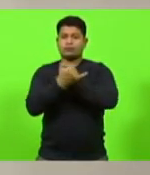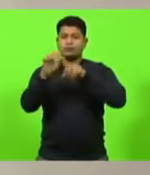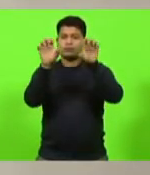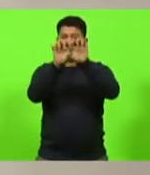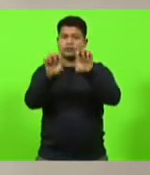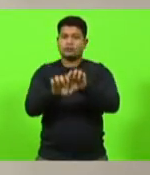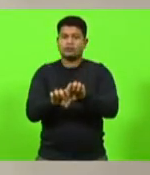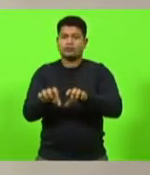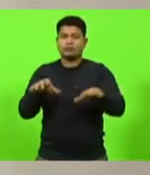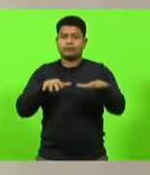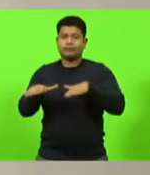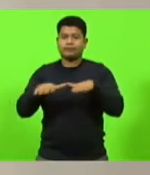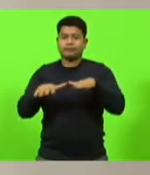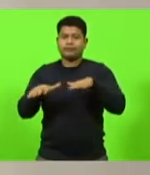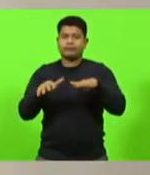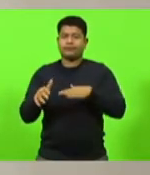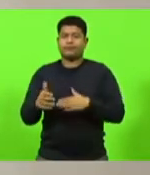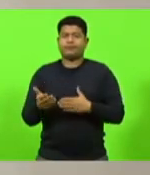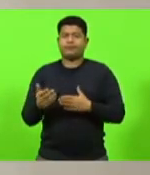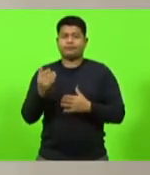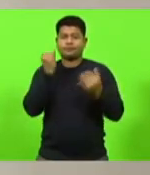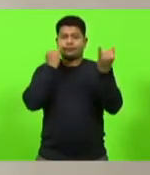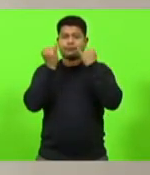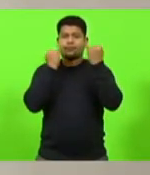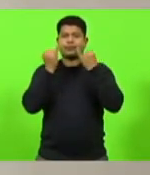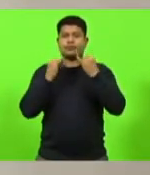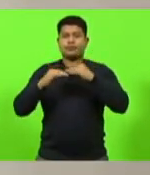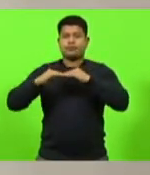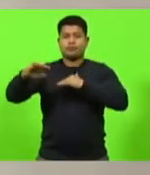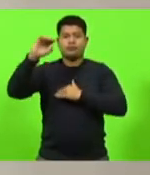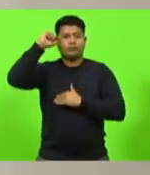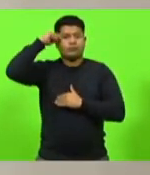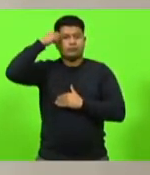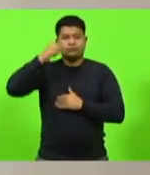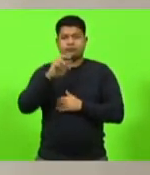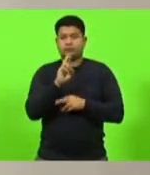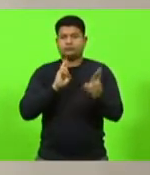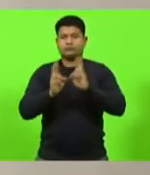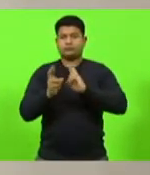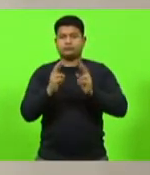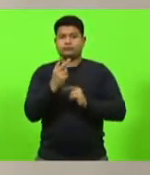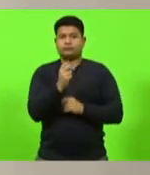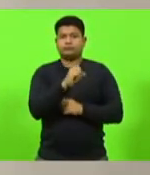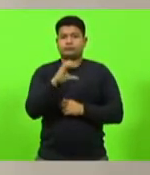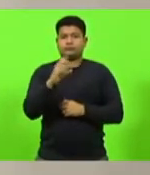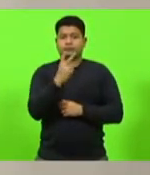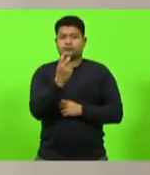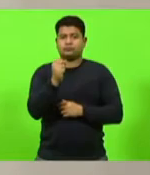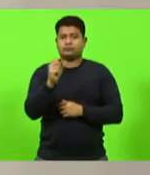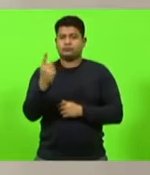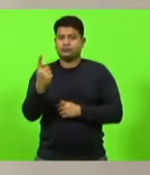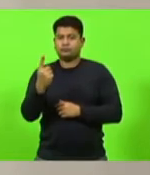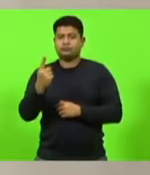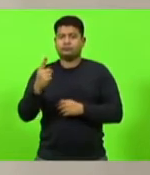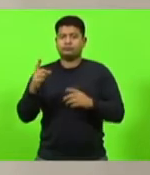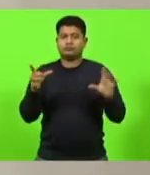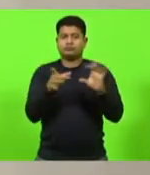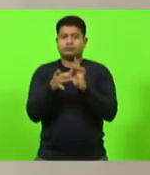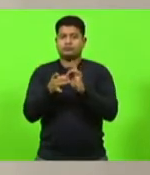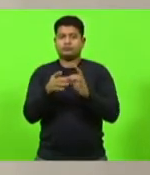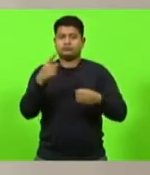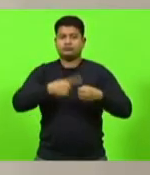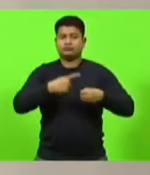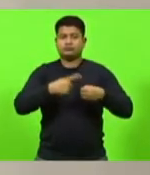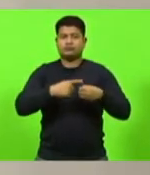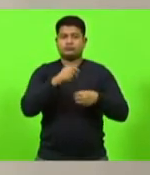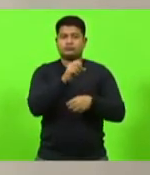e Mobilidade informações acerca da pavimentação da rodovia SC-281, trecho que interliga o município de São